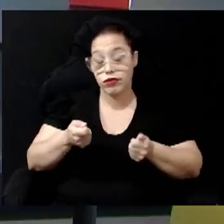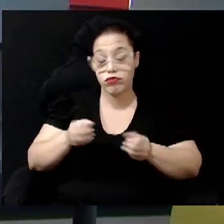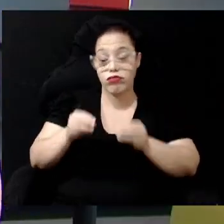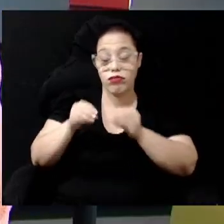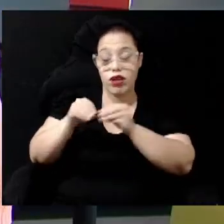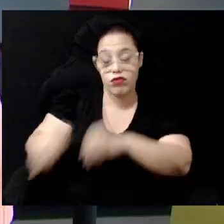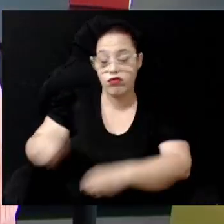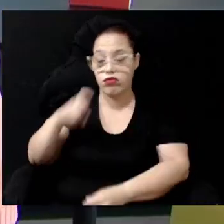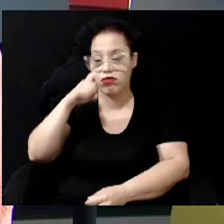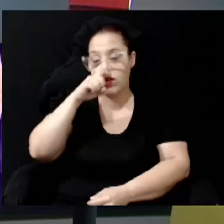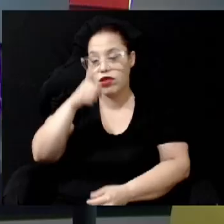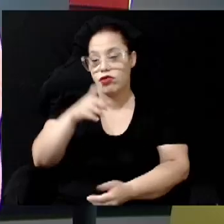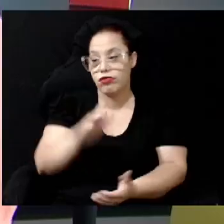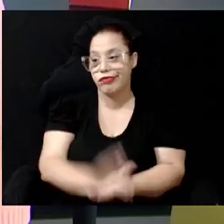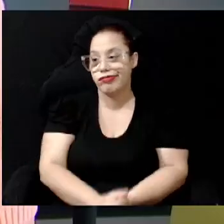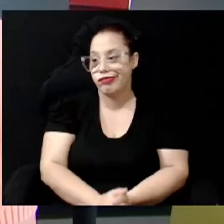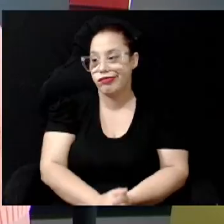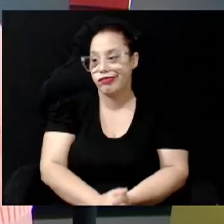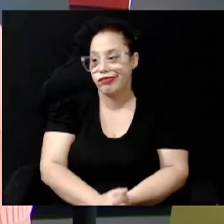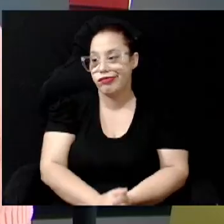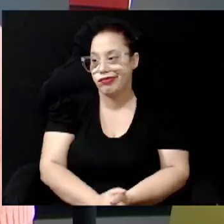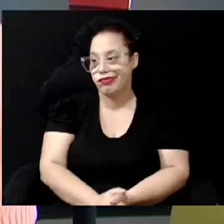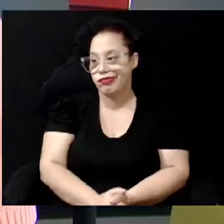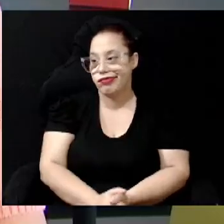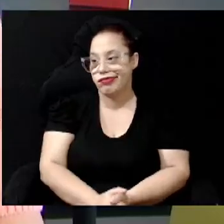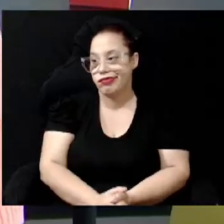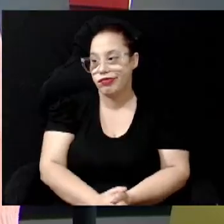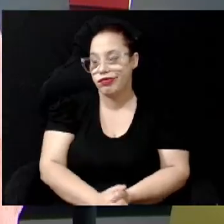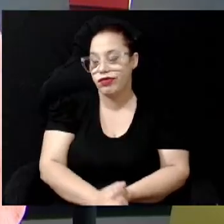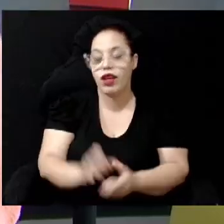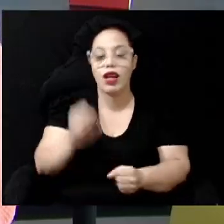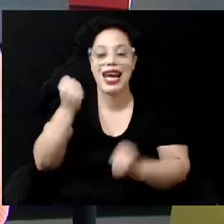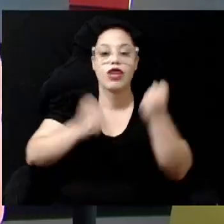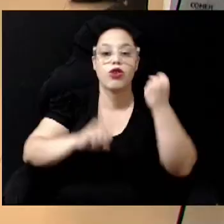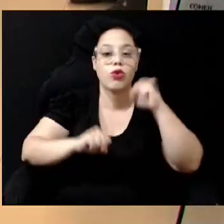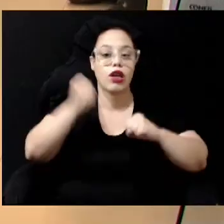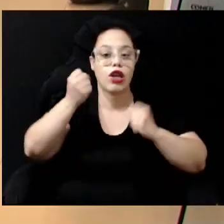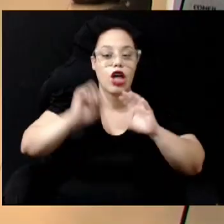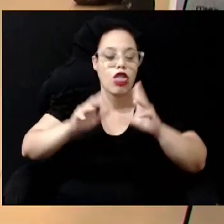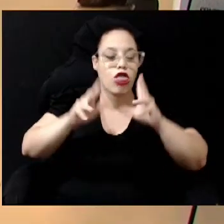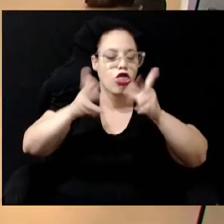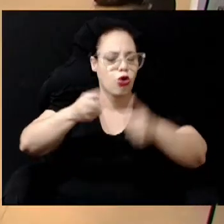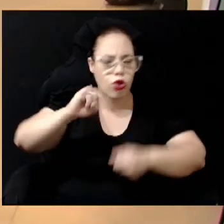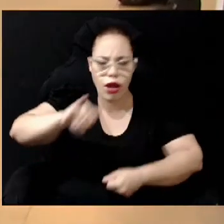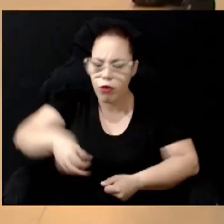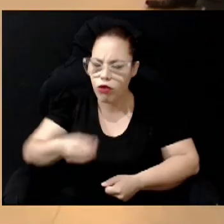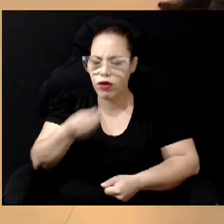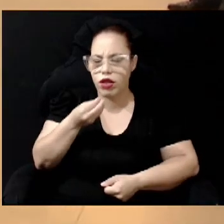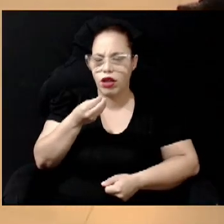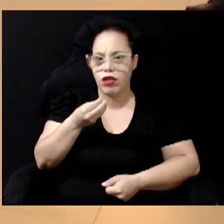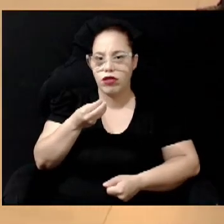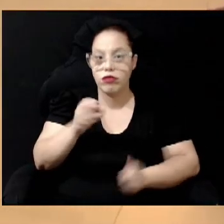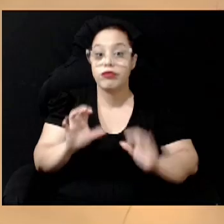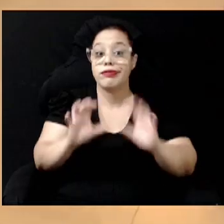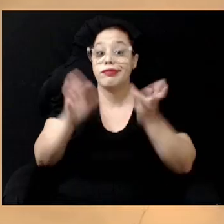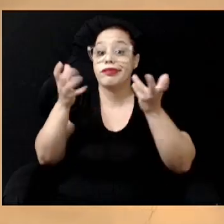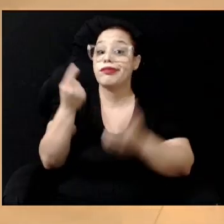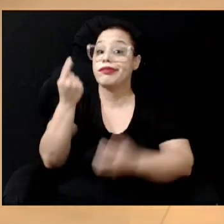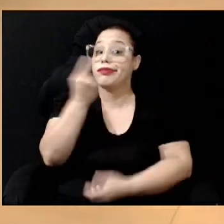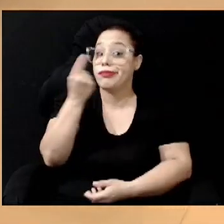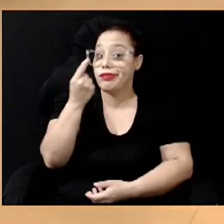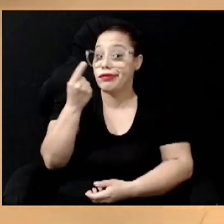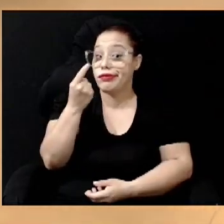né? Quando isso é feito na indústria, tudo é aproveitado. O evento é mais um ponto que